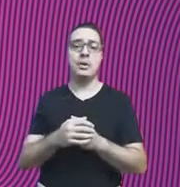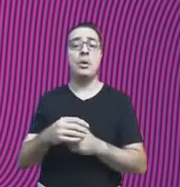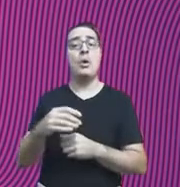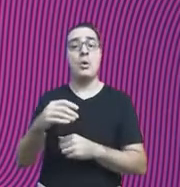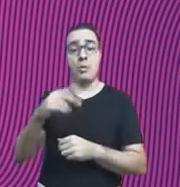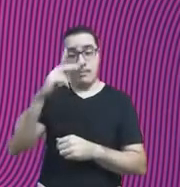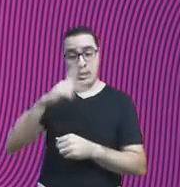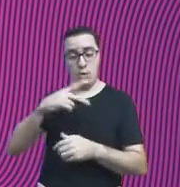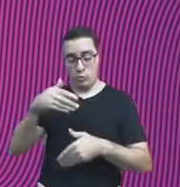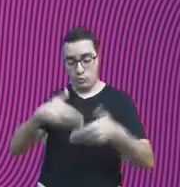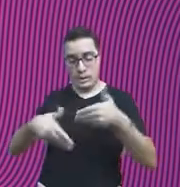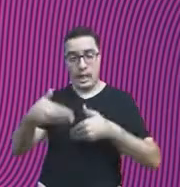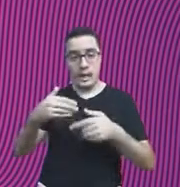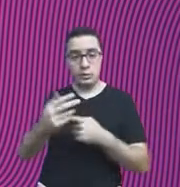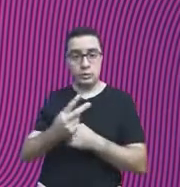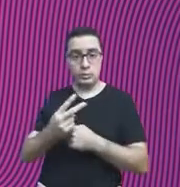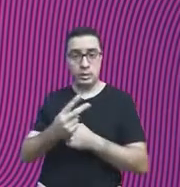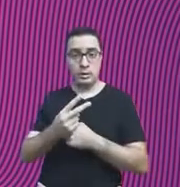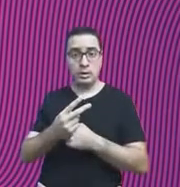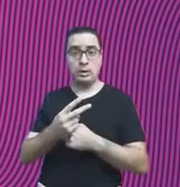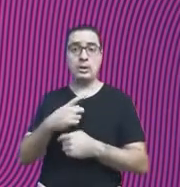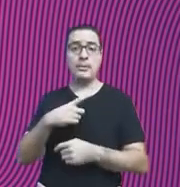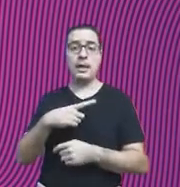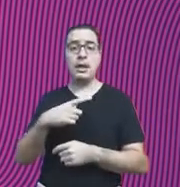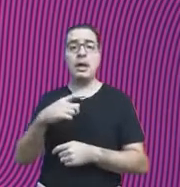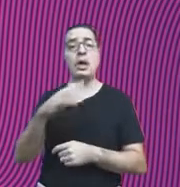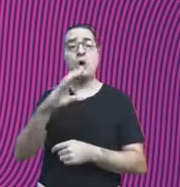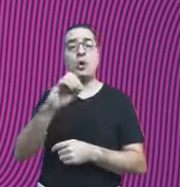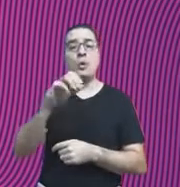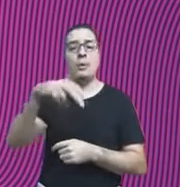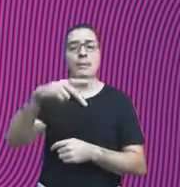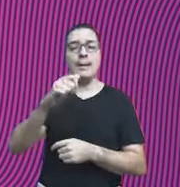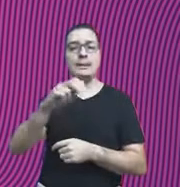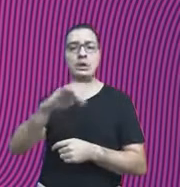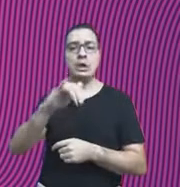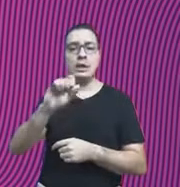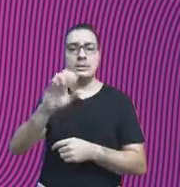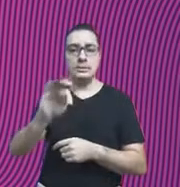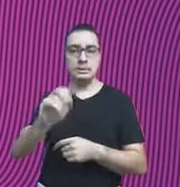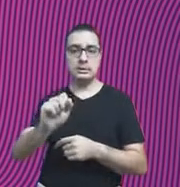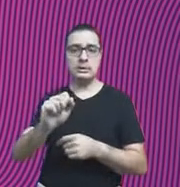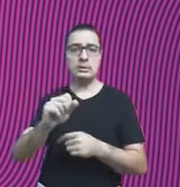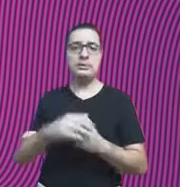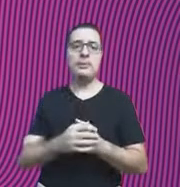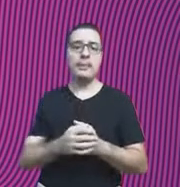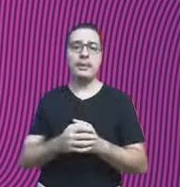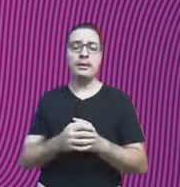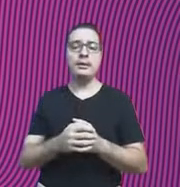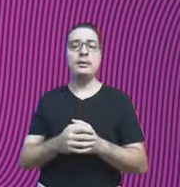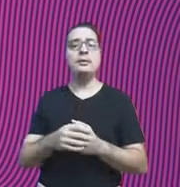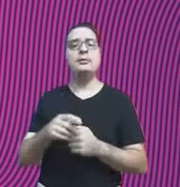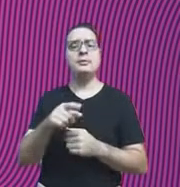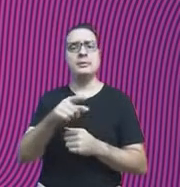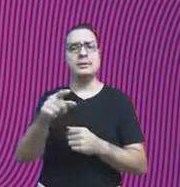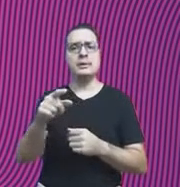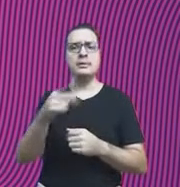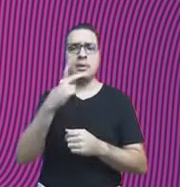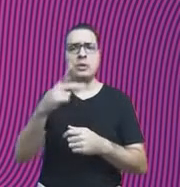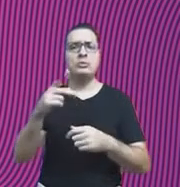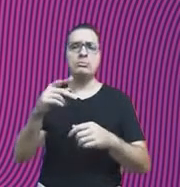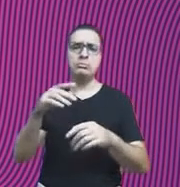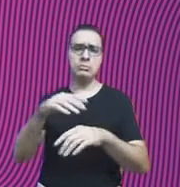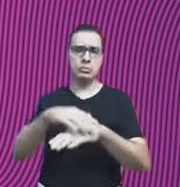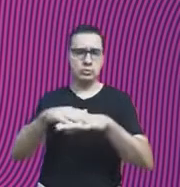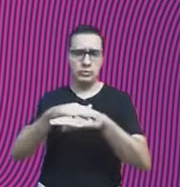o compassionomics. E acho que vocês concordam comigo que isso deveria estar num nível de discussão bem maior do que está.